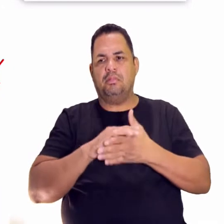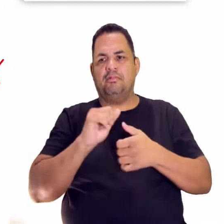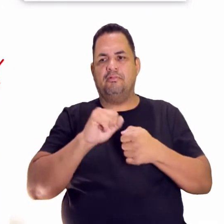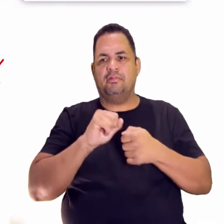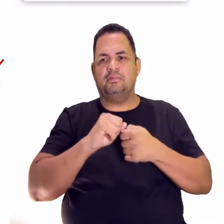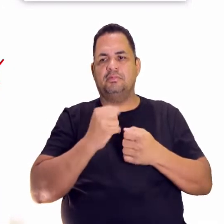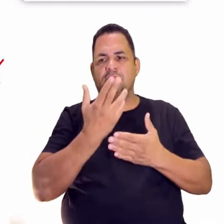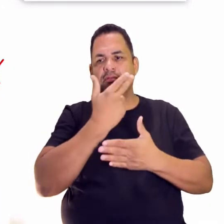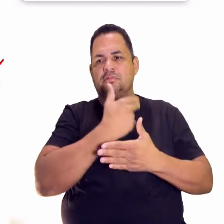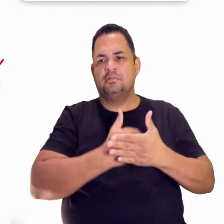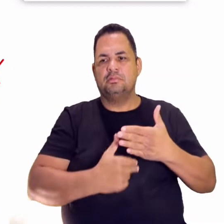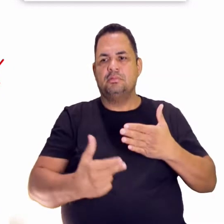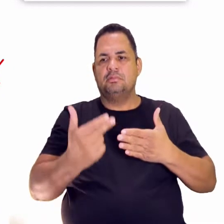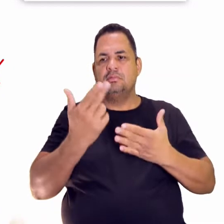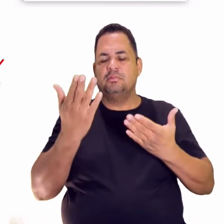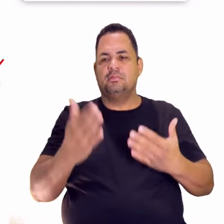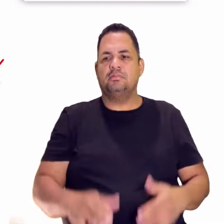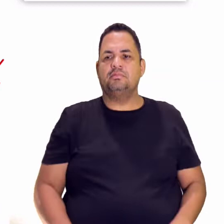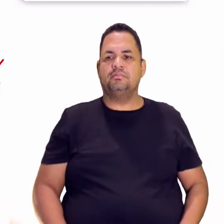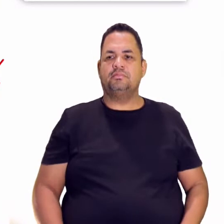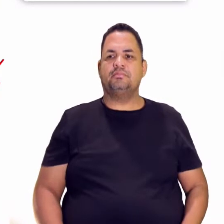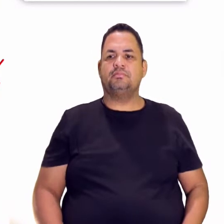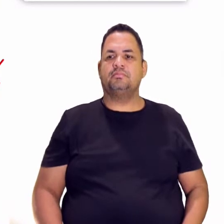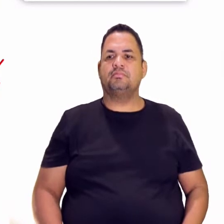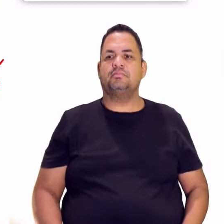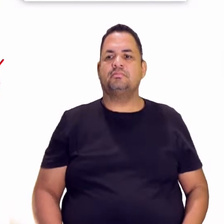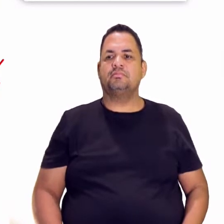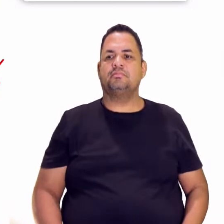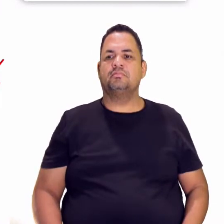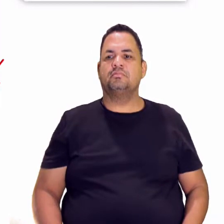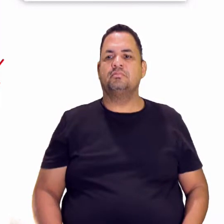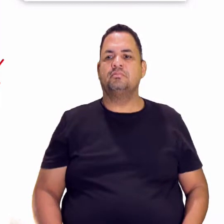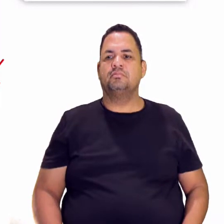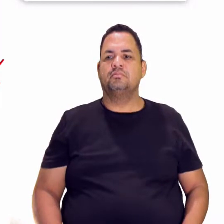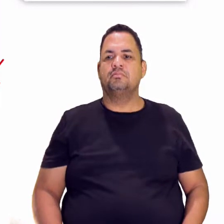obra. Então, isso também passou a ser arte.